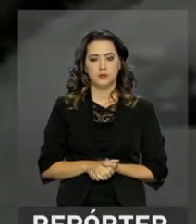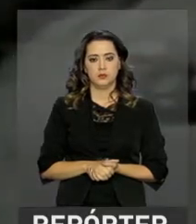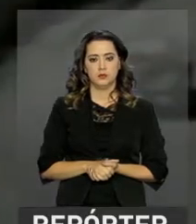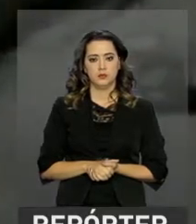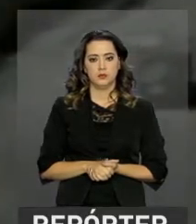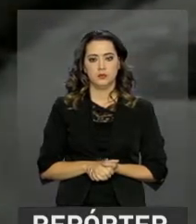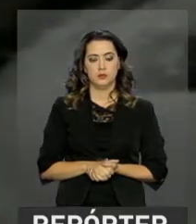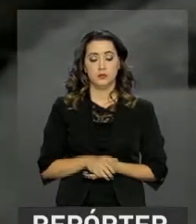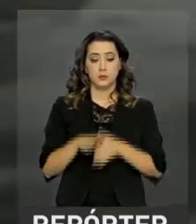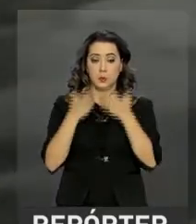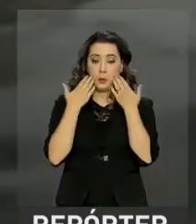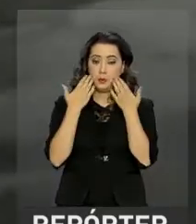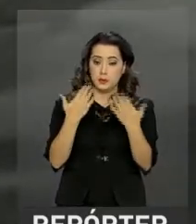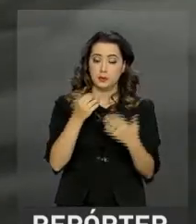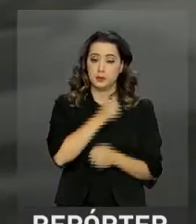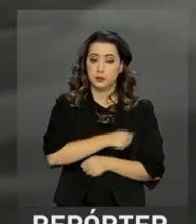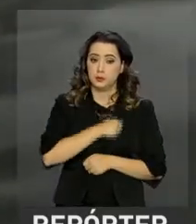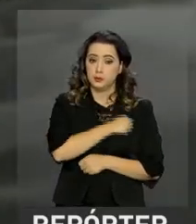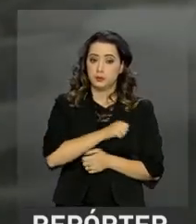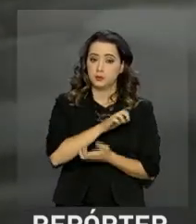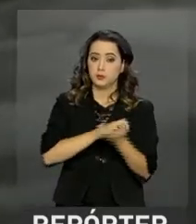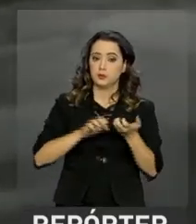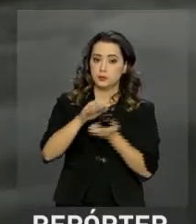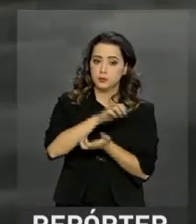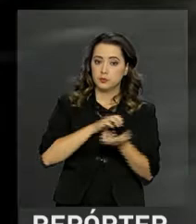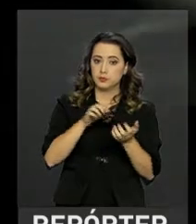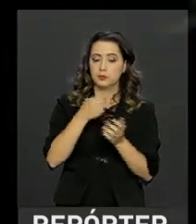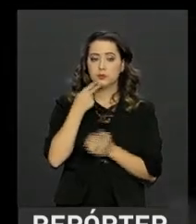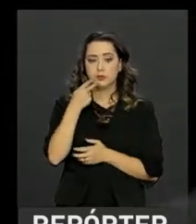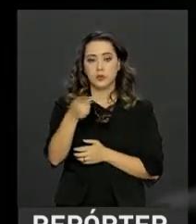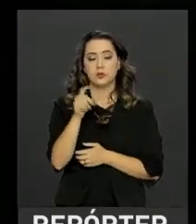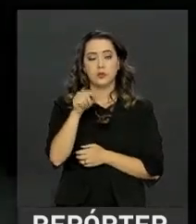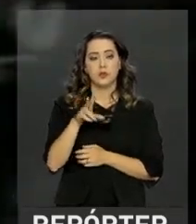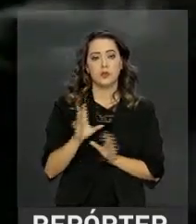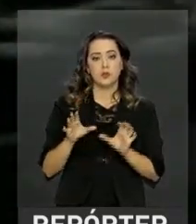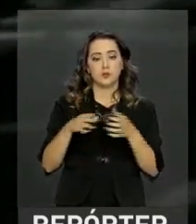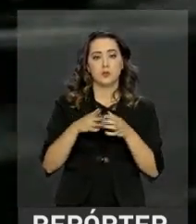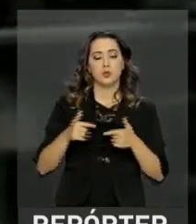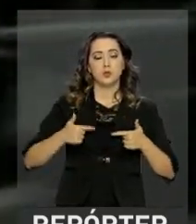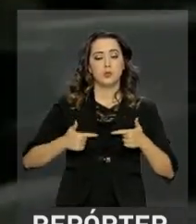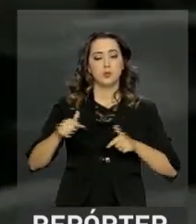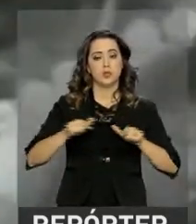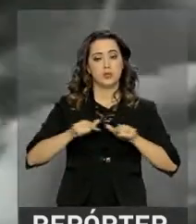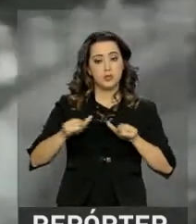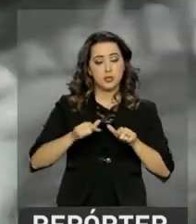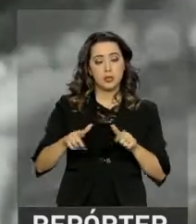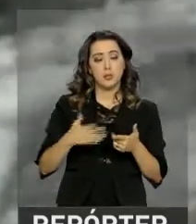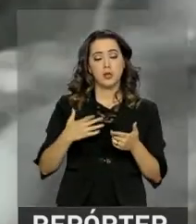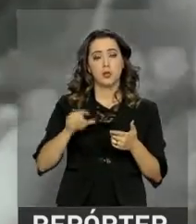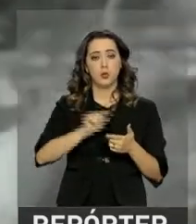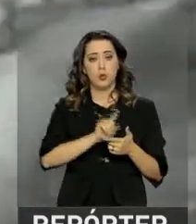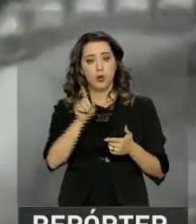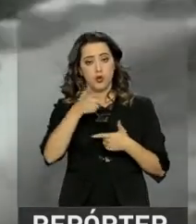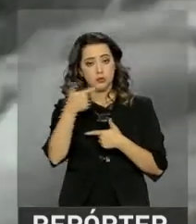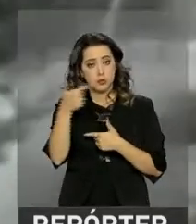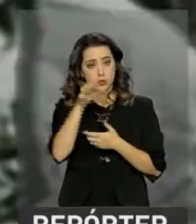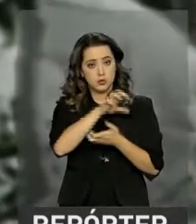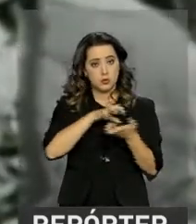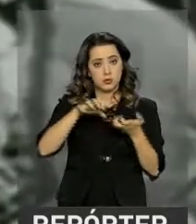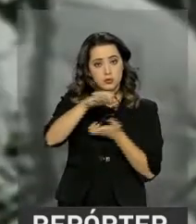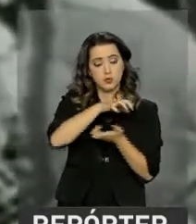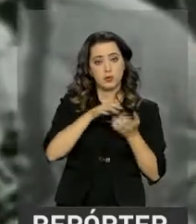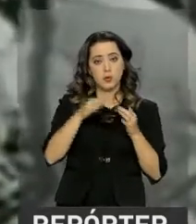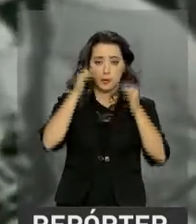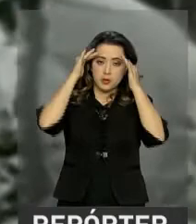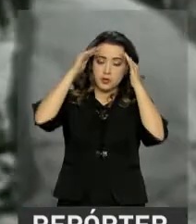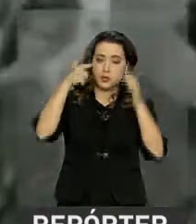fuzil. A exposição Entre a Saudade e a Guerra, sobre a Força Expedicionária Brasileira, a FEB, homenageia os cerca de 25